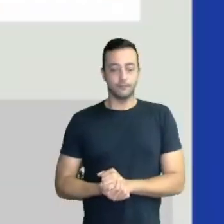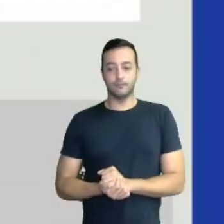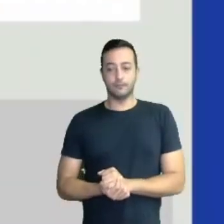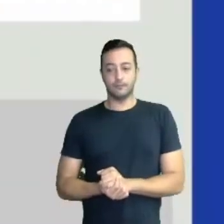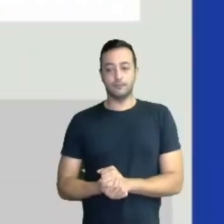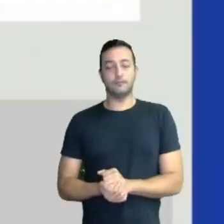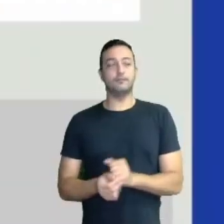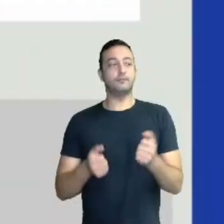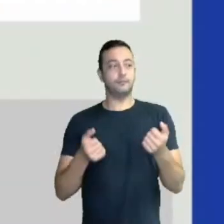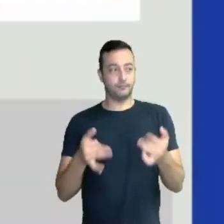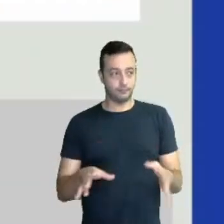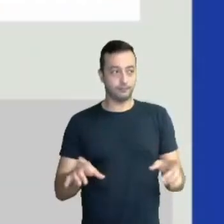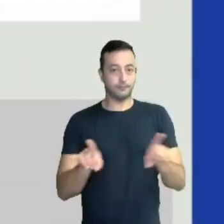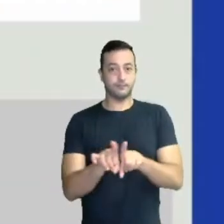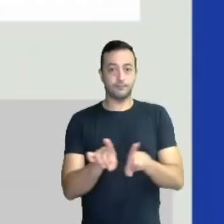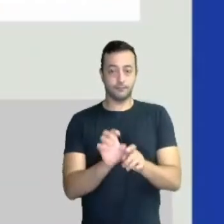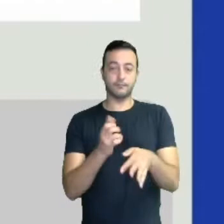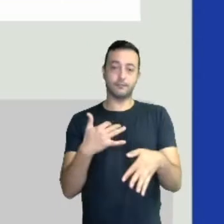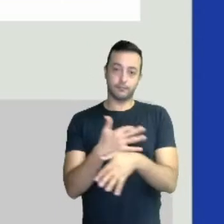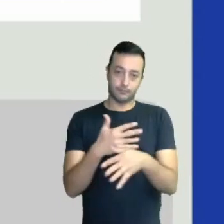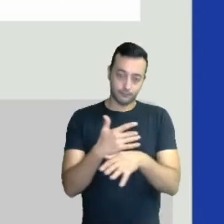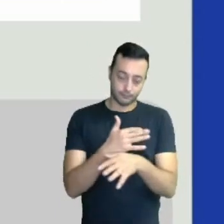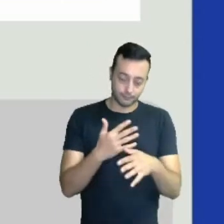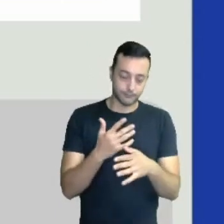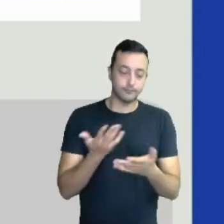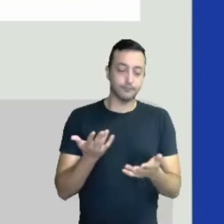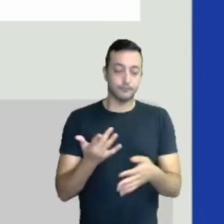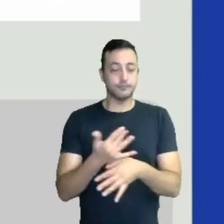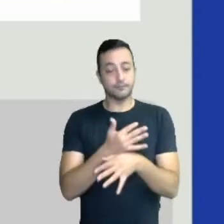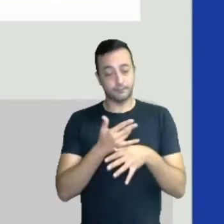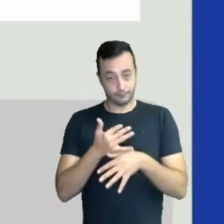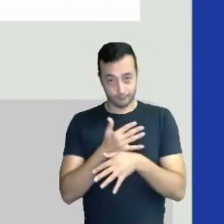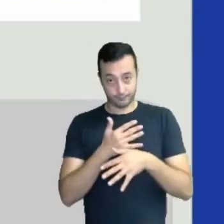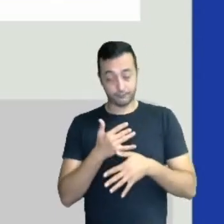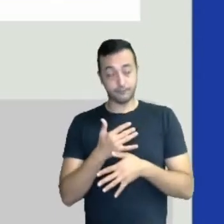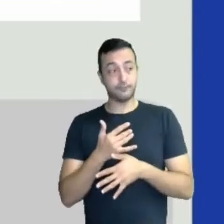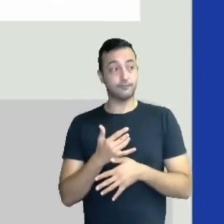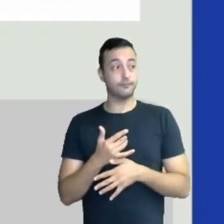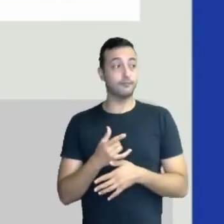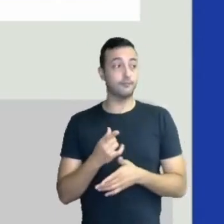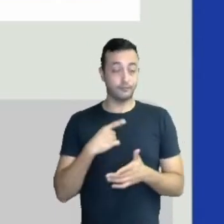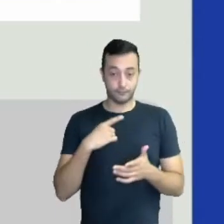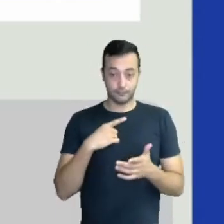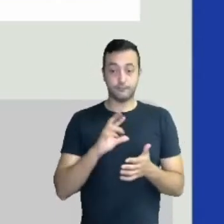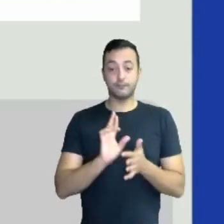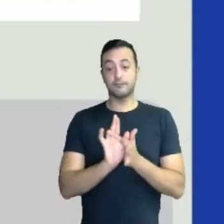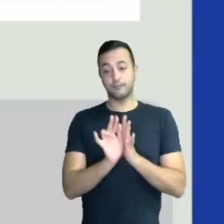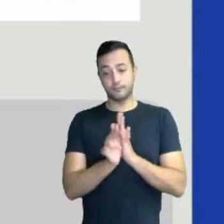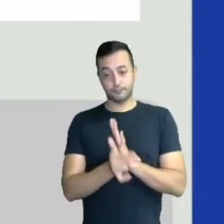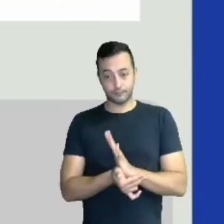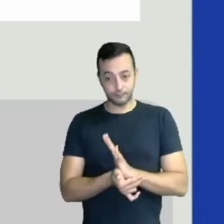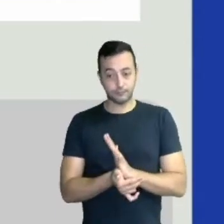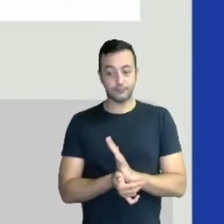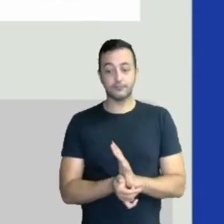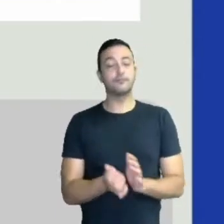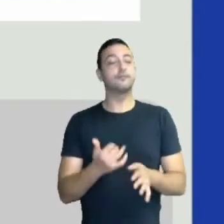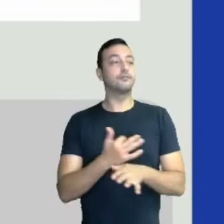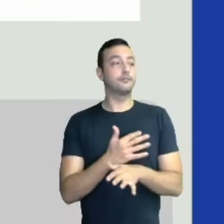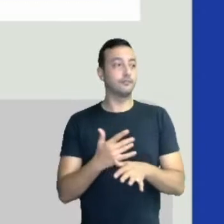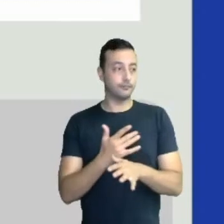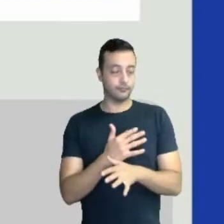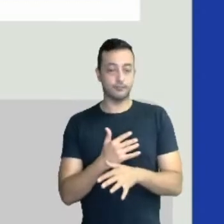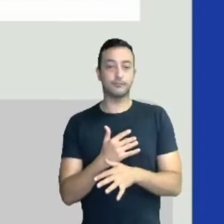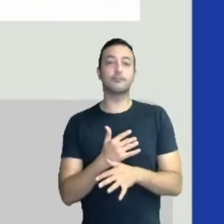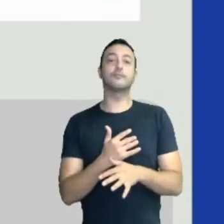Aí falei também sobre a cidade. As cidades, pessoal, ela tem funções, né? Existem as cidades com